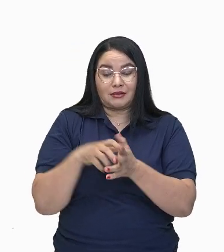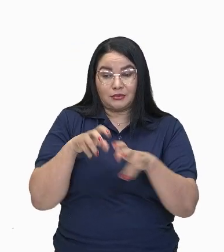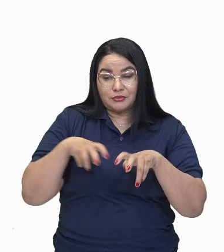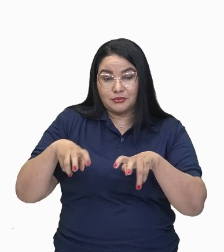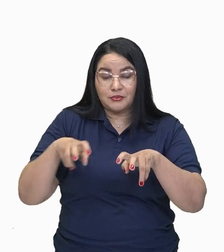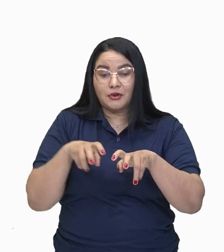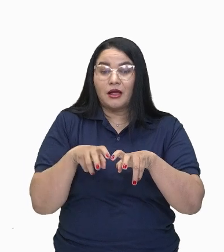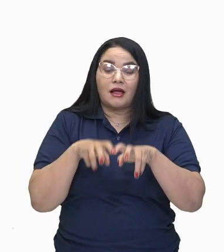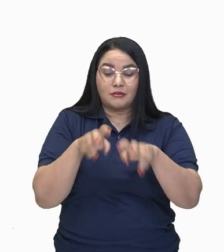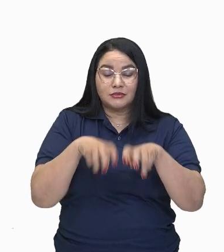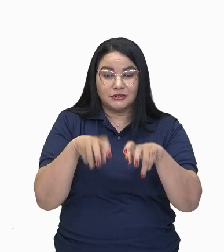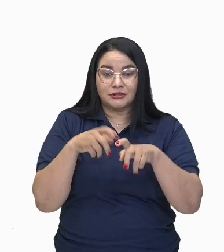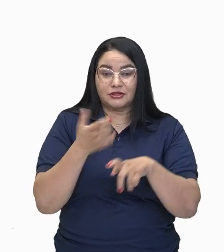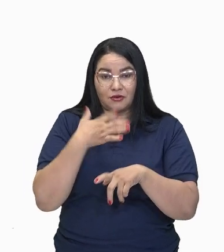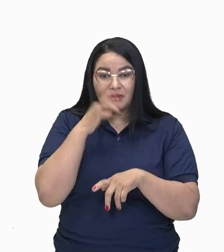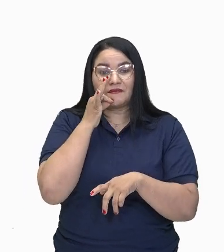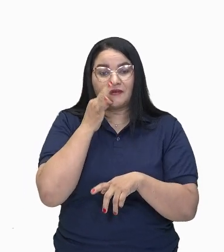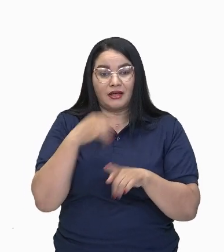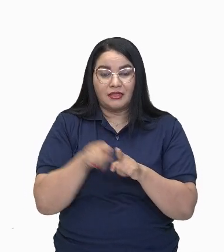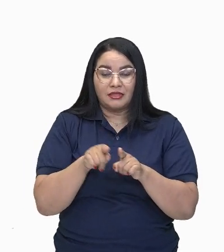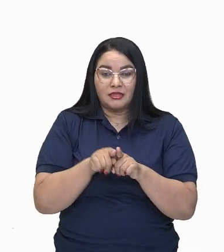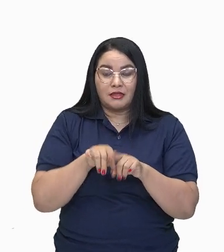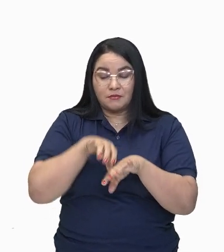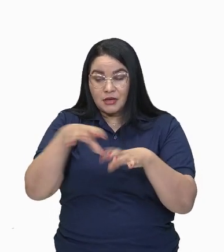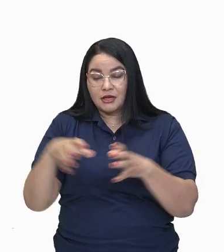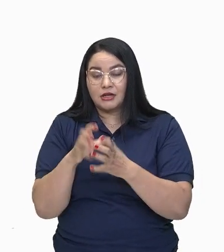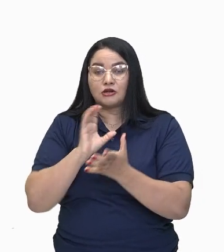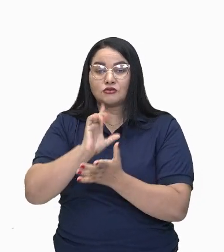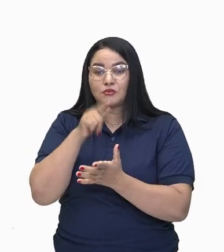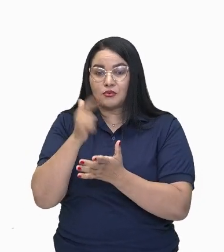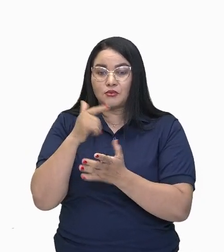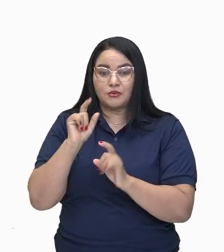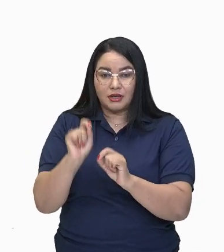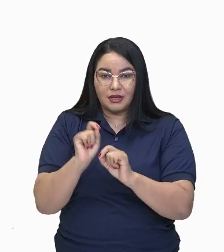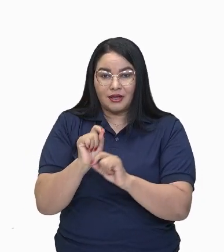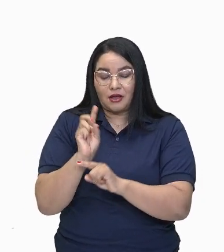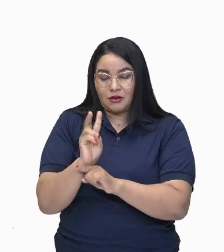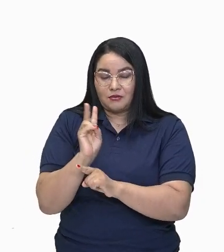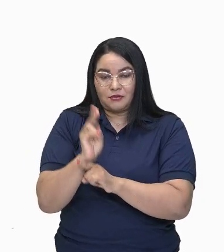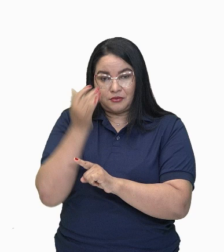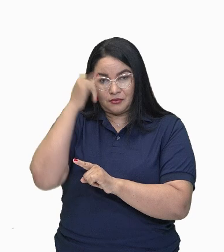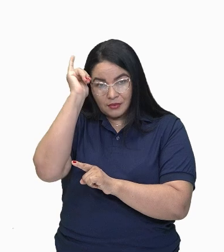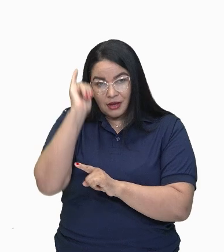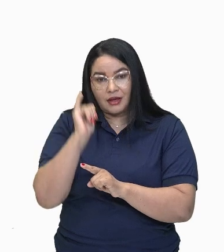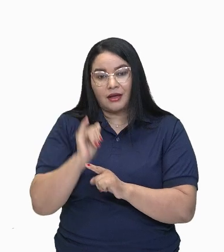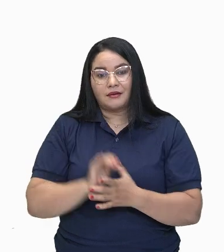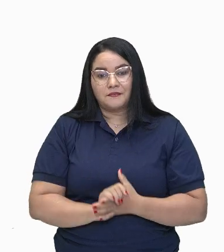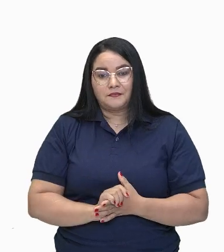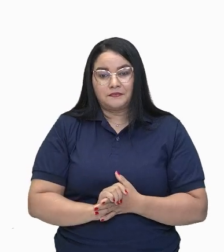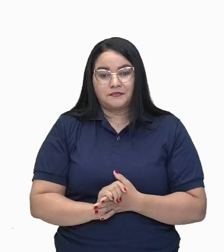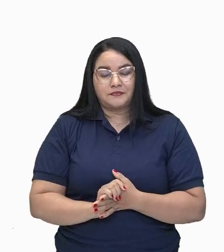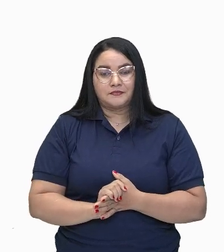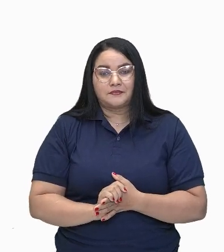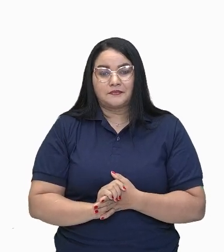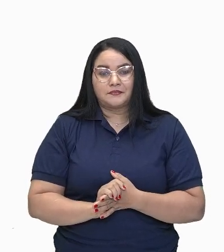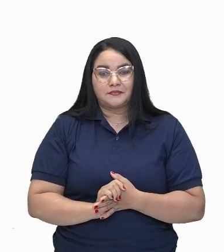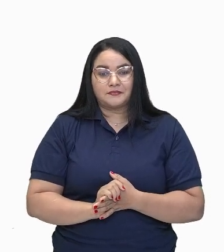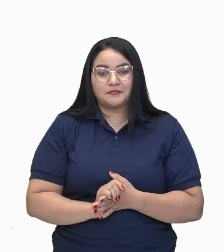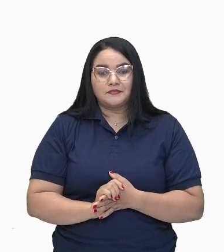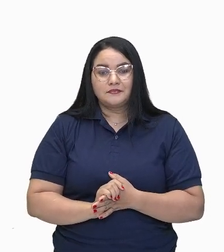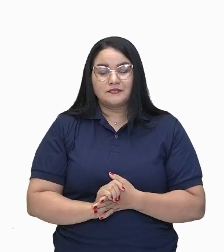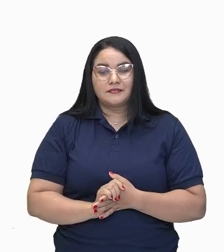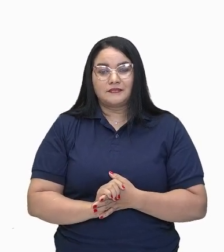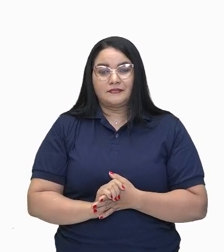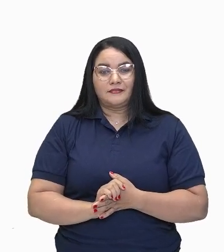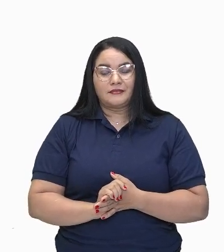dos pecuaristas, não sai essa palavra, né, os criadores de gado, né, da pecuária. Muito